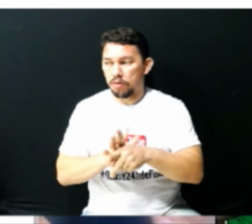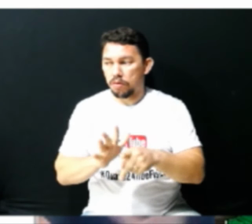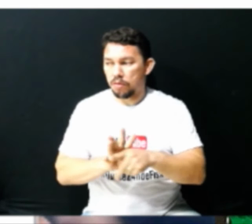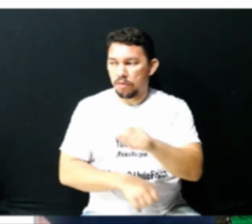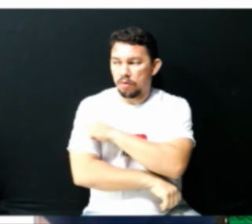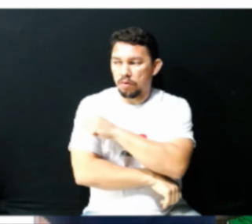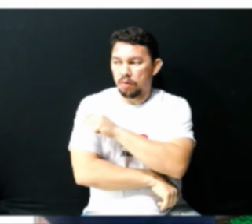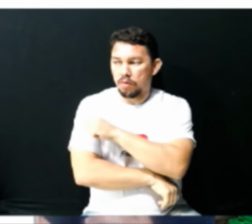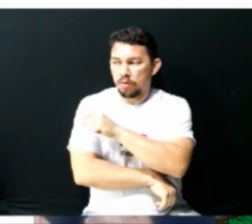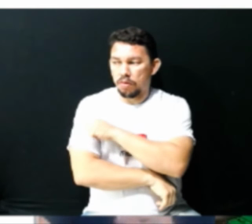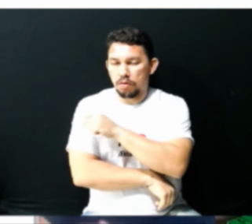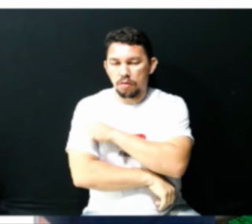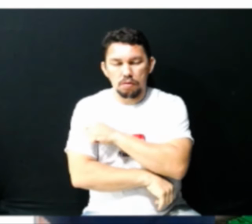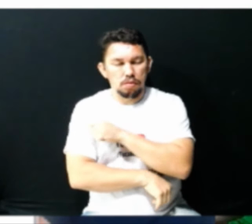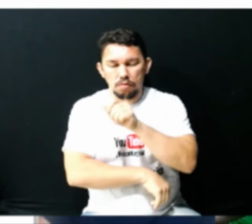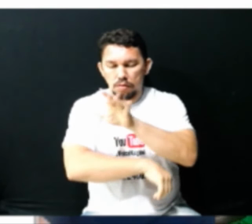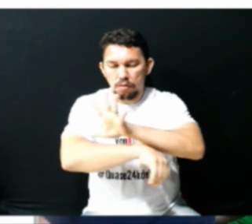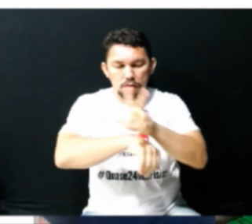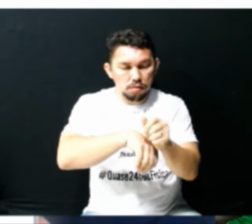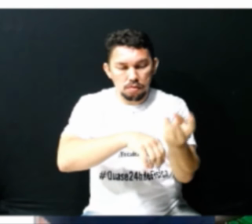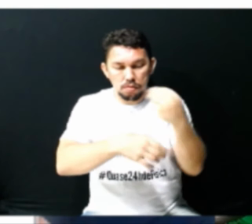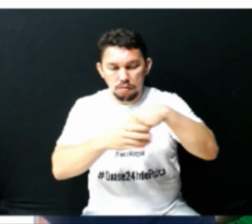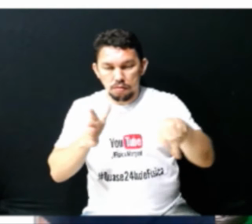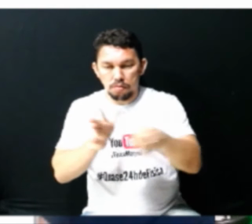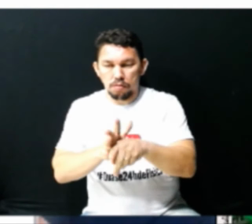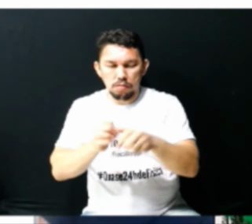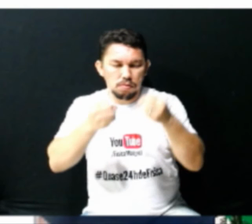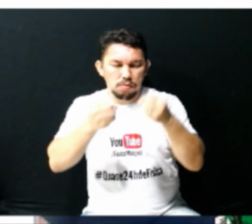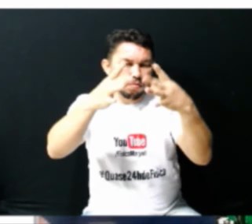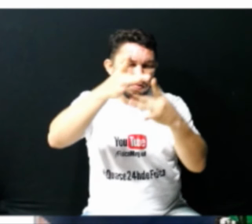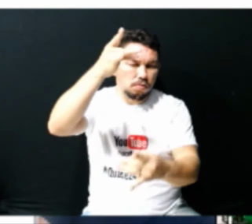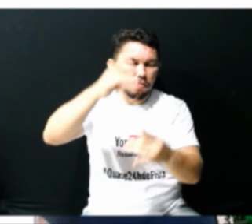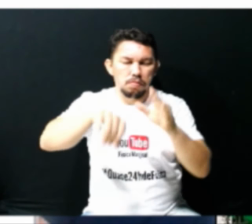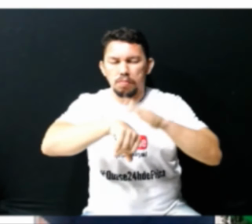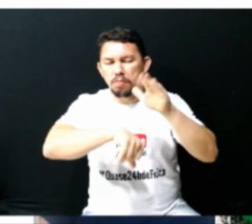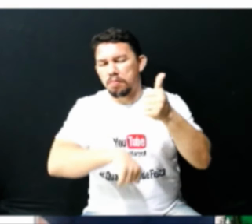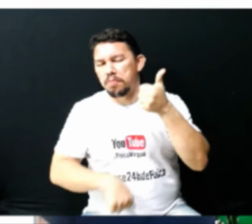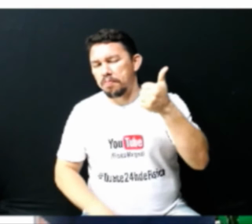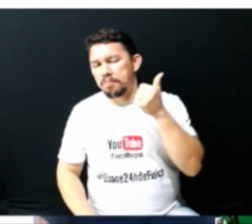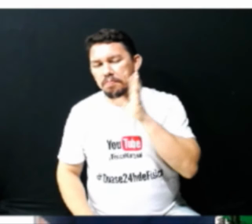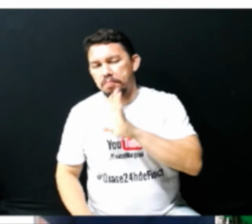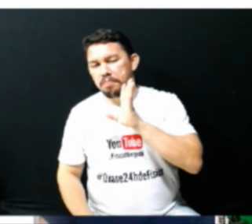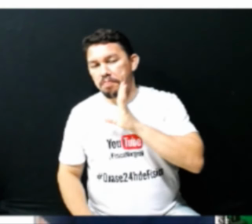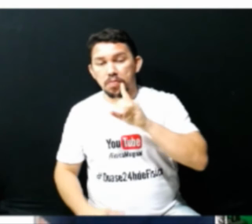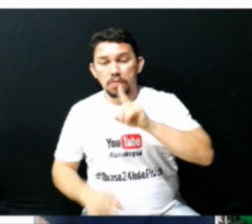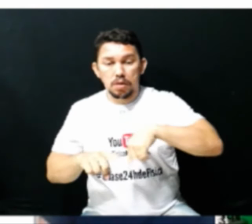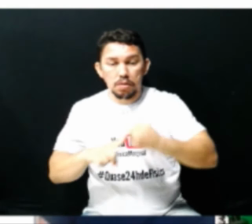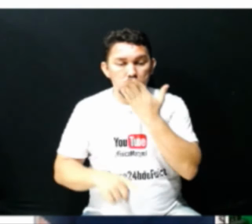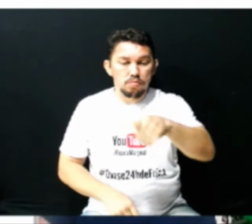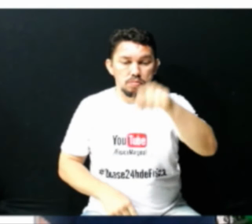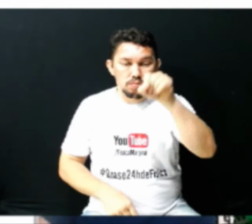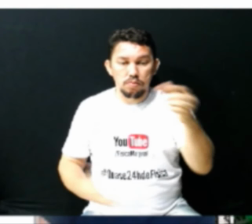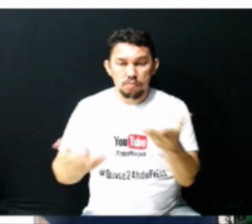abstrato, aqui no FET você consegue desenvolver isso de forma muito legal. E eu escolhi para esse nosso